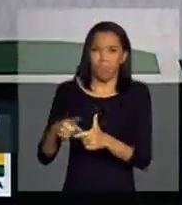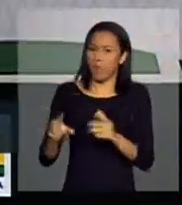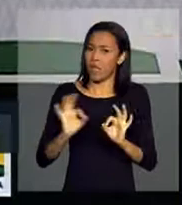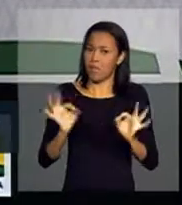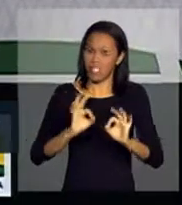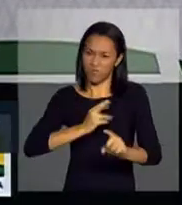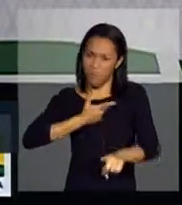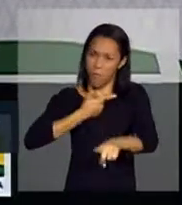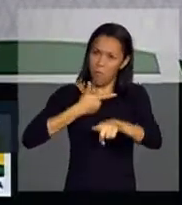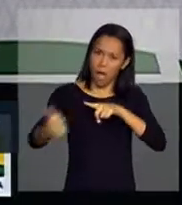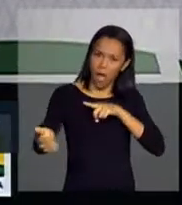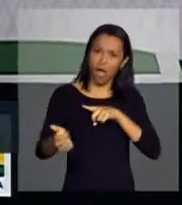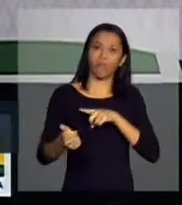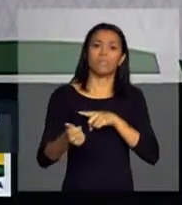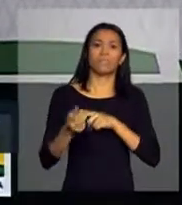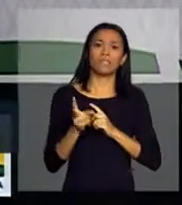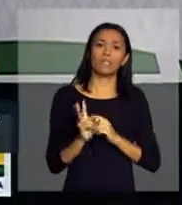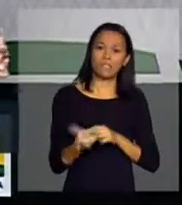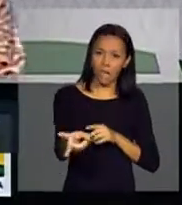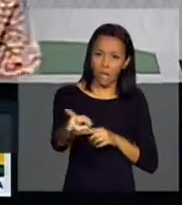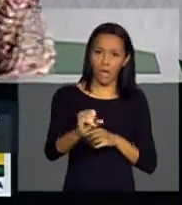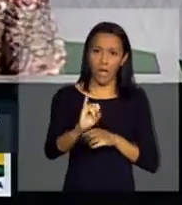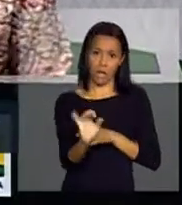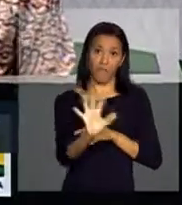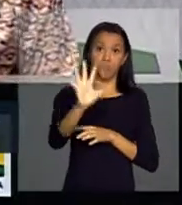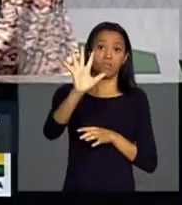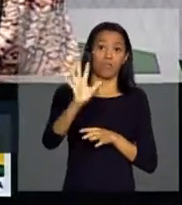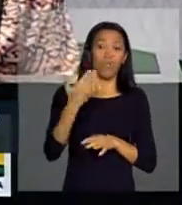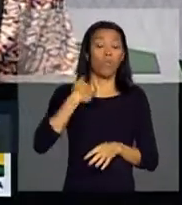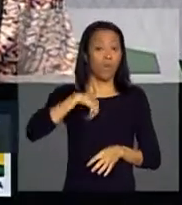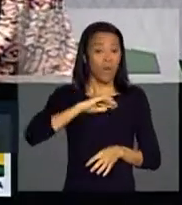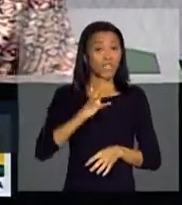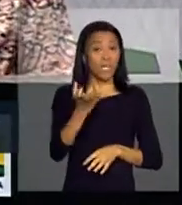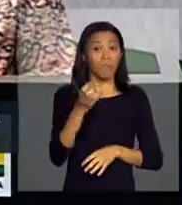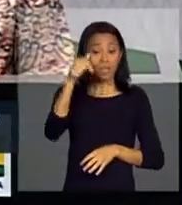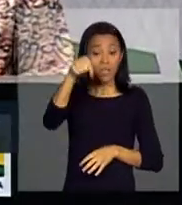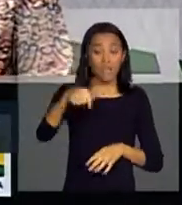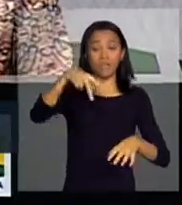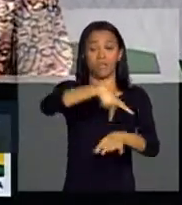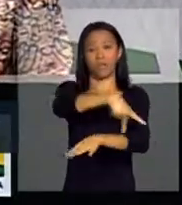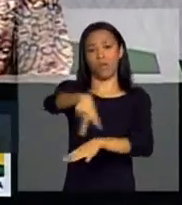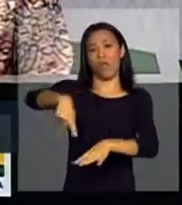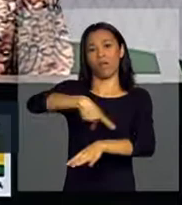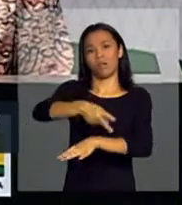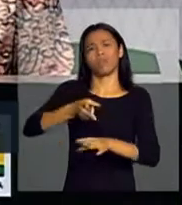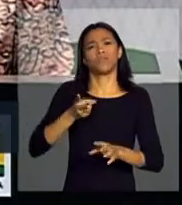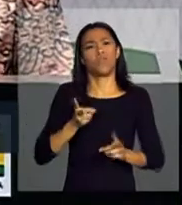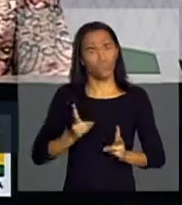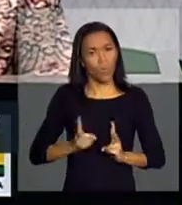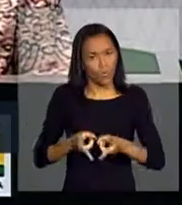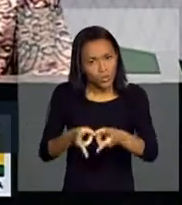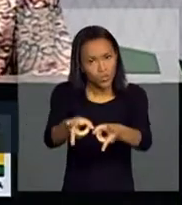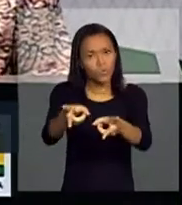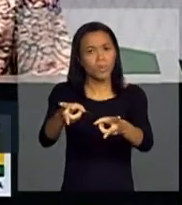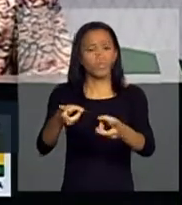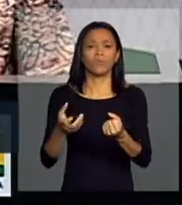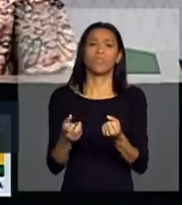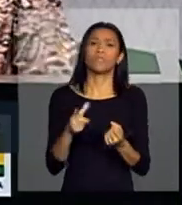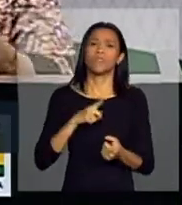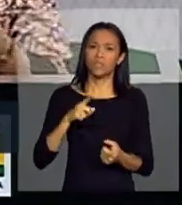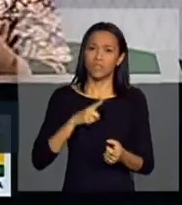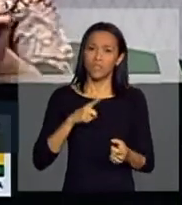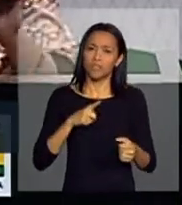atacá-la sistemáticamente nós queremos que esse país se mantenha estável porque